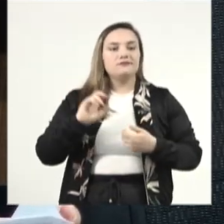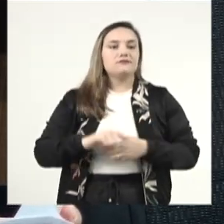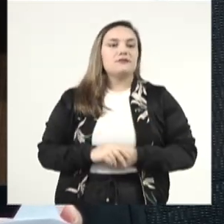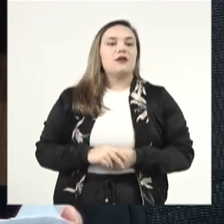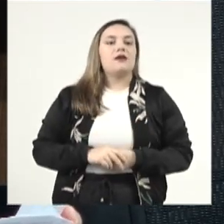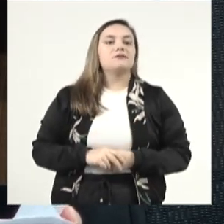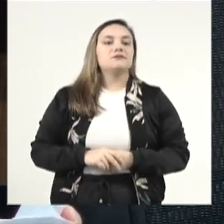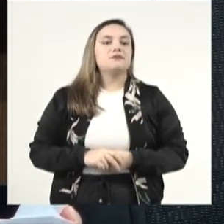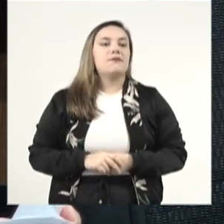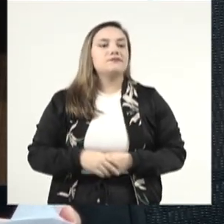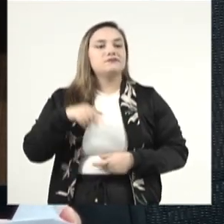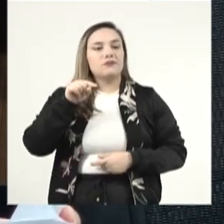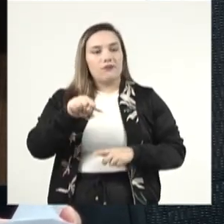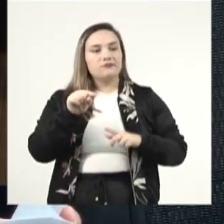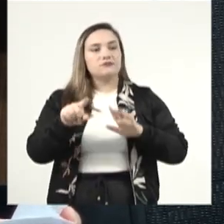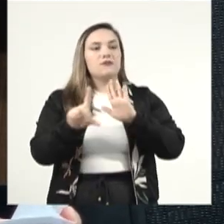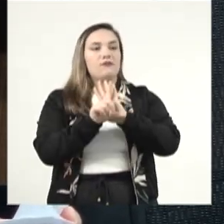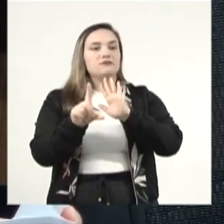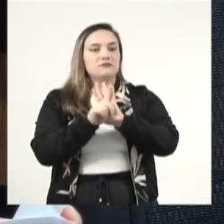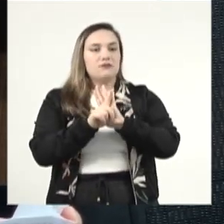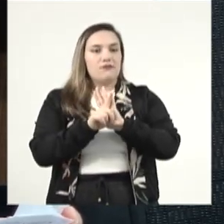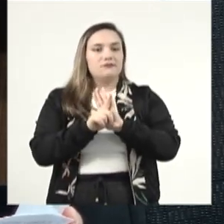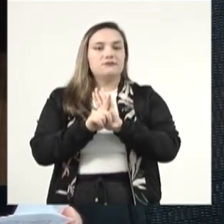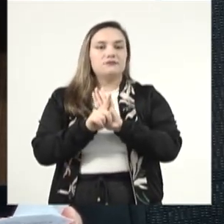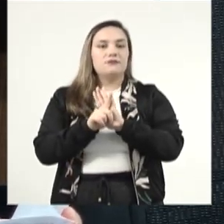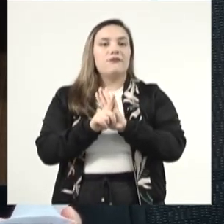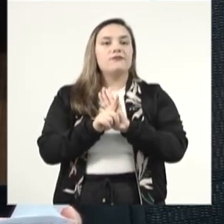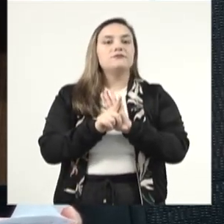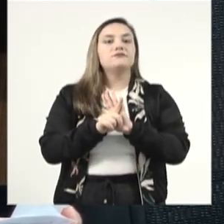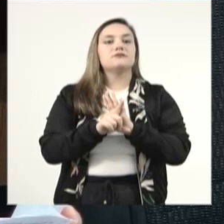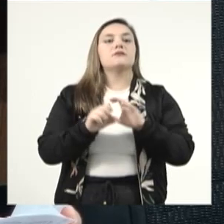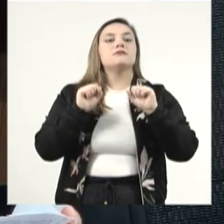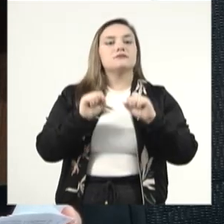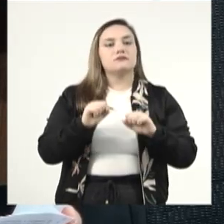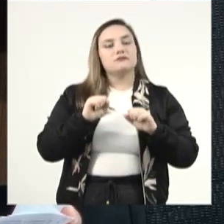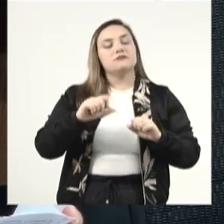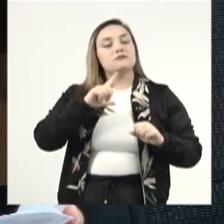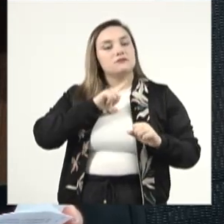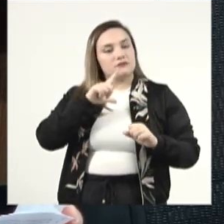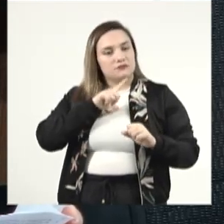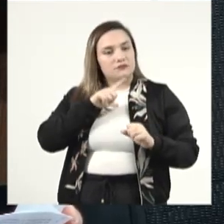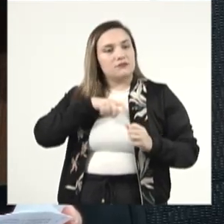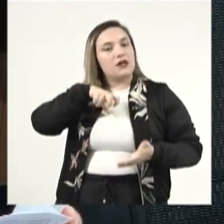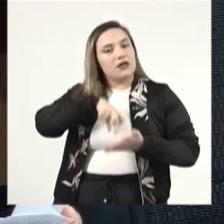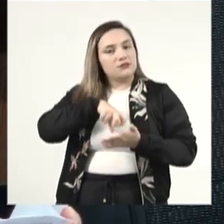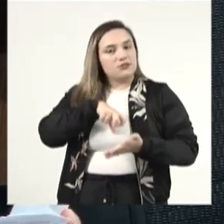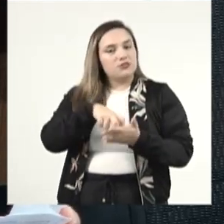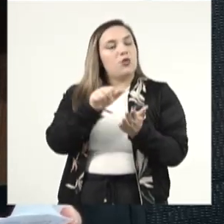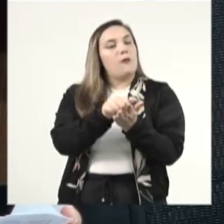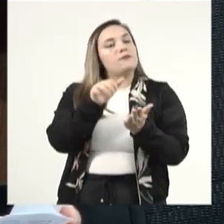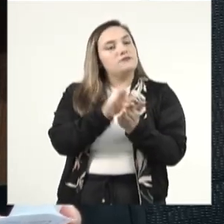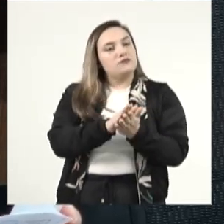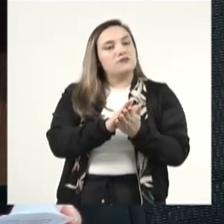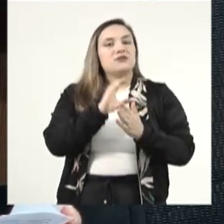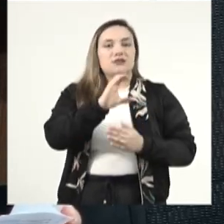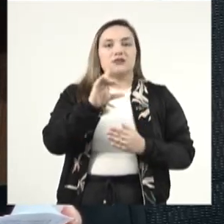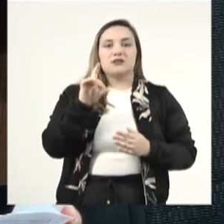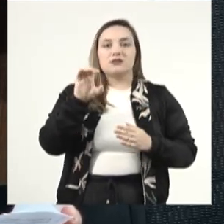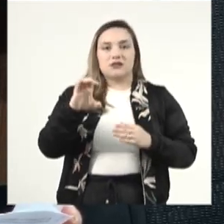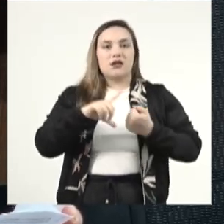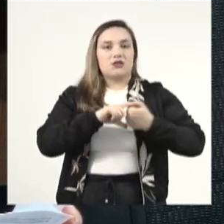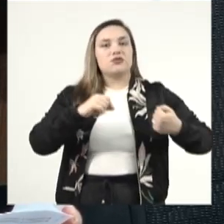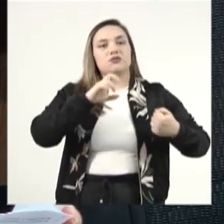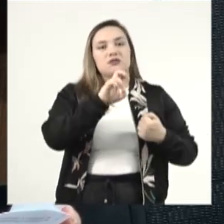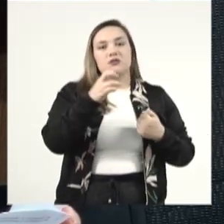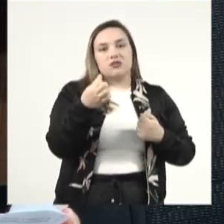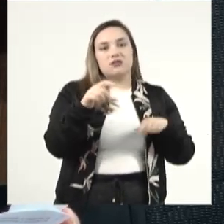das disposições desta lei sujeitará o infrator às penalidades previstas no Código de Defesa do Consumidor, nos termos do artigo